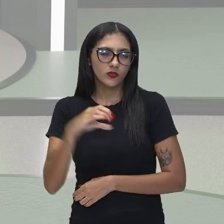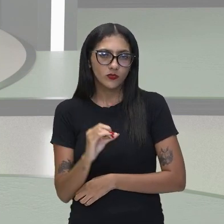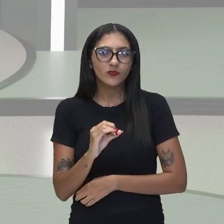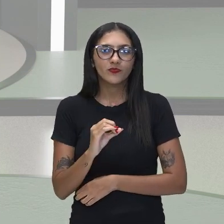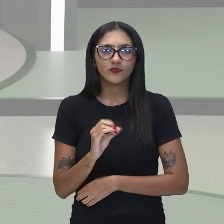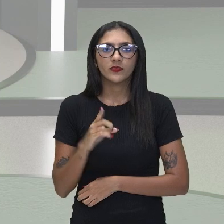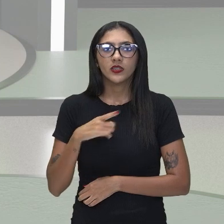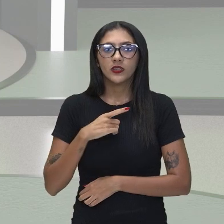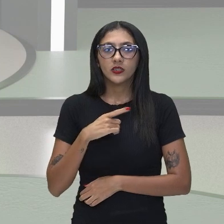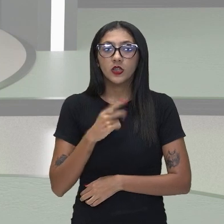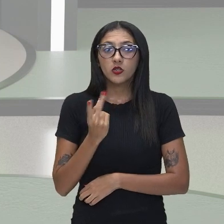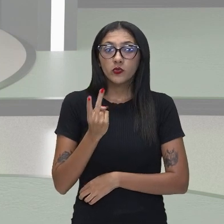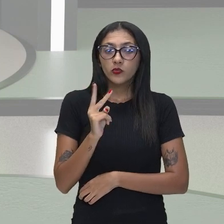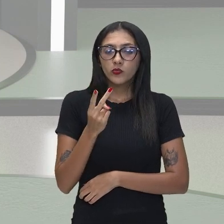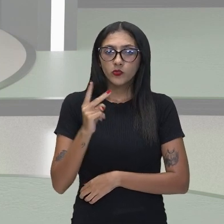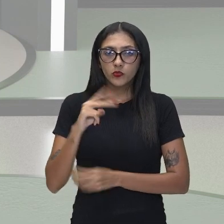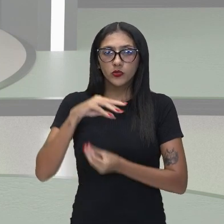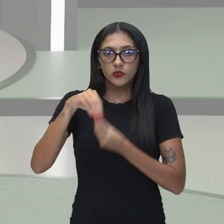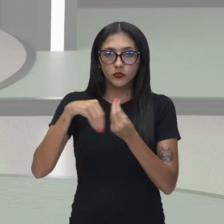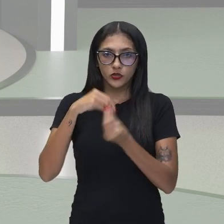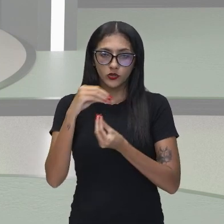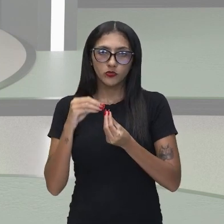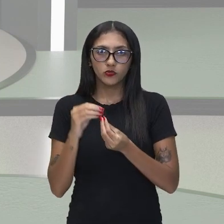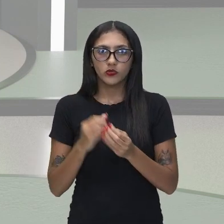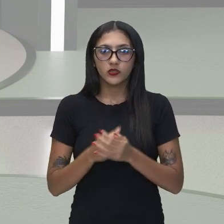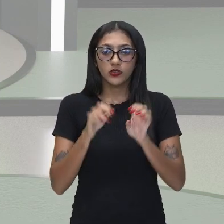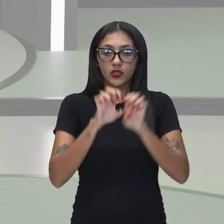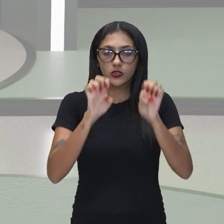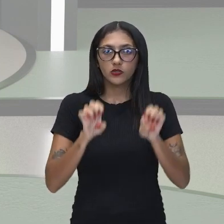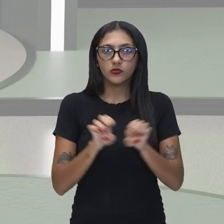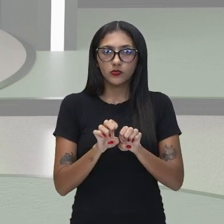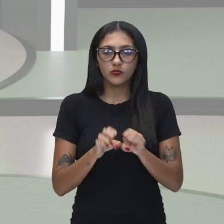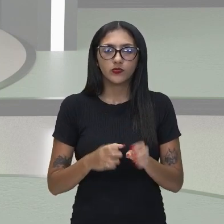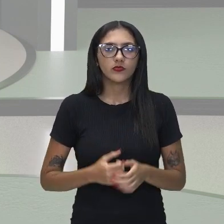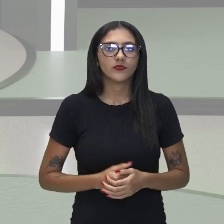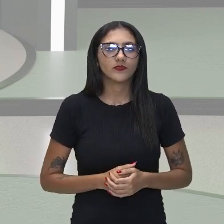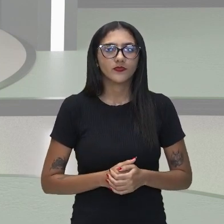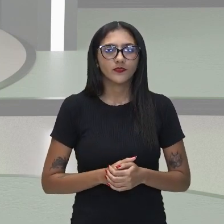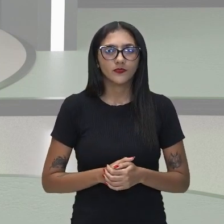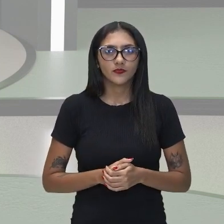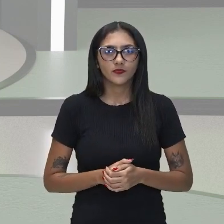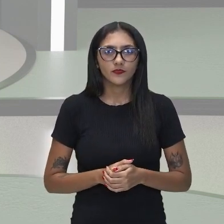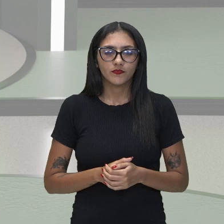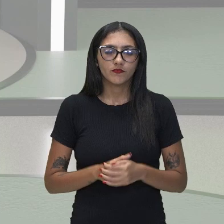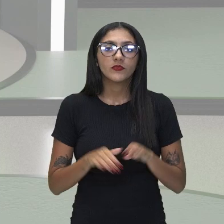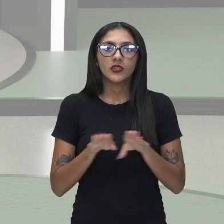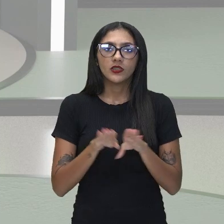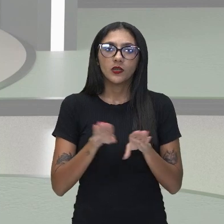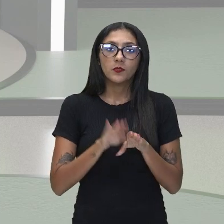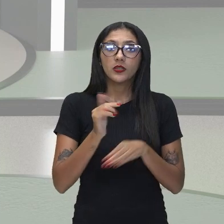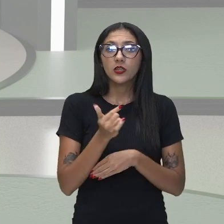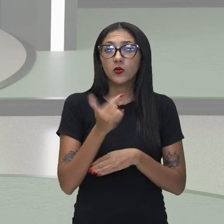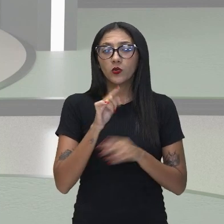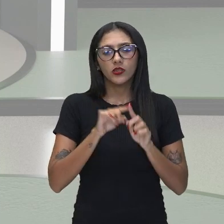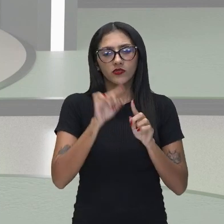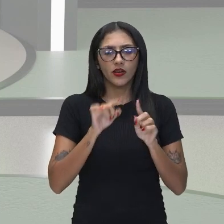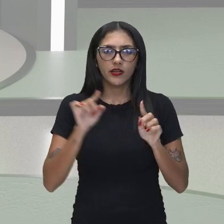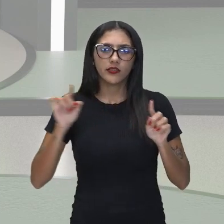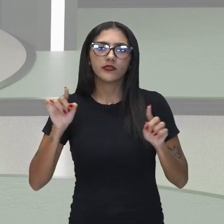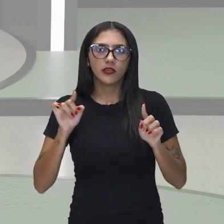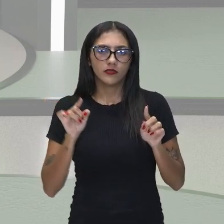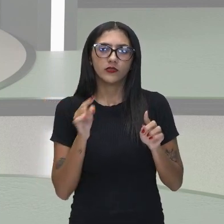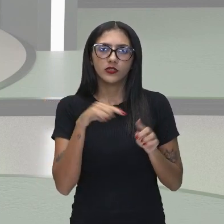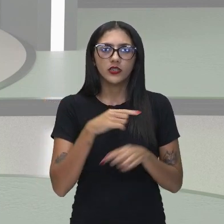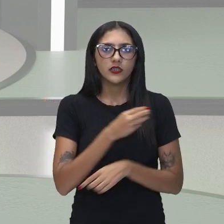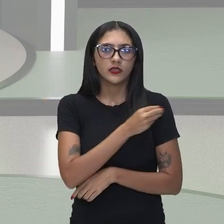ou seja, a carboxila na extremidade da cadeia. E, além disso, os derivados dos ácidos carboxílicos,